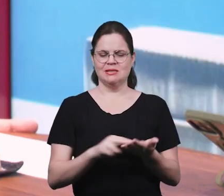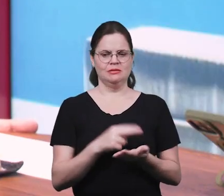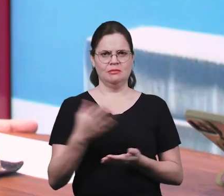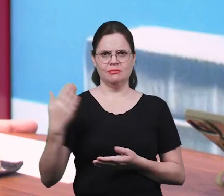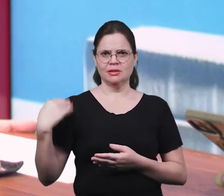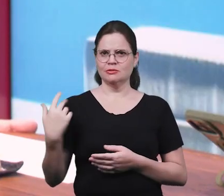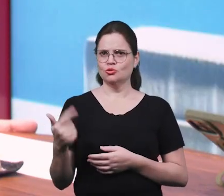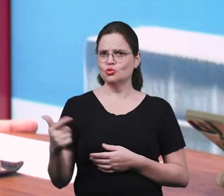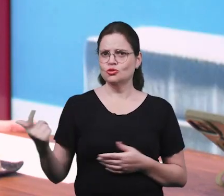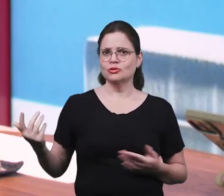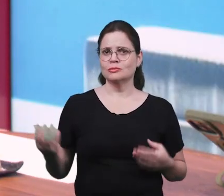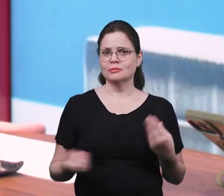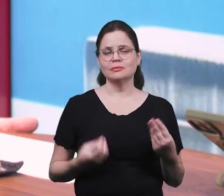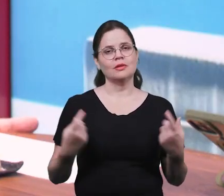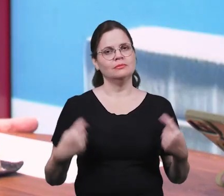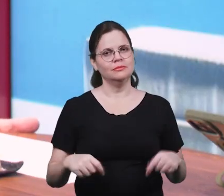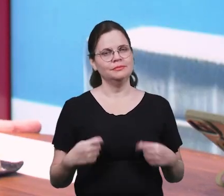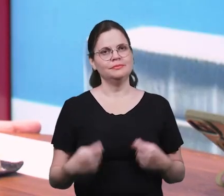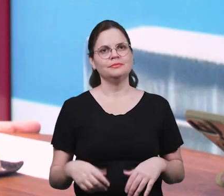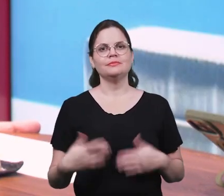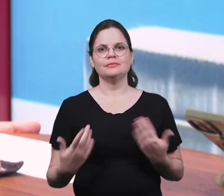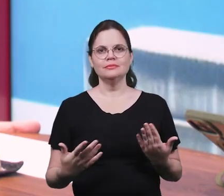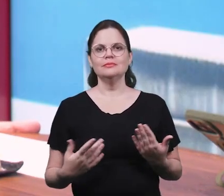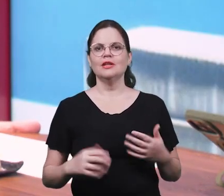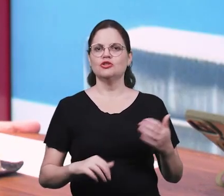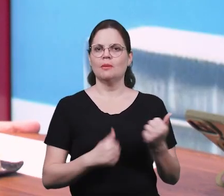isso. E o Senhor revelou que